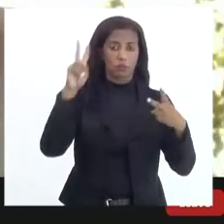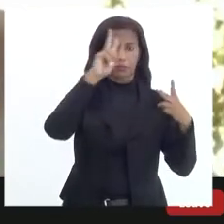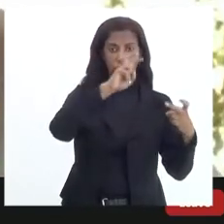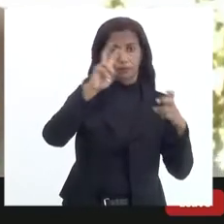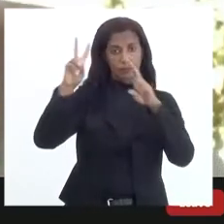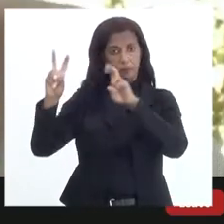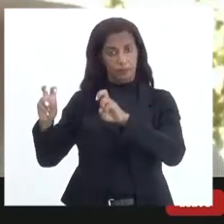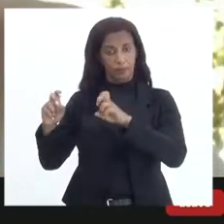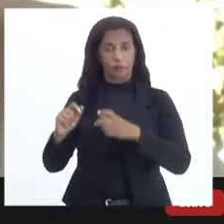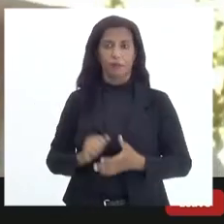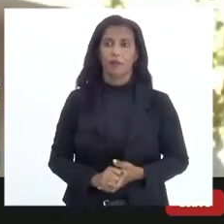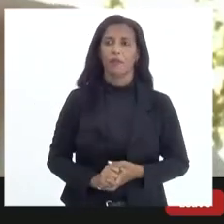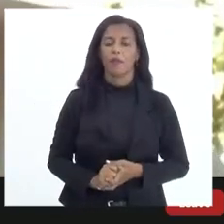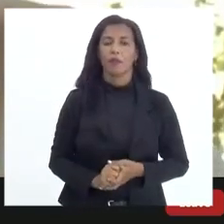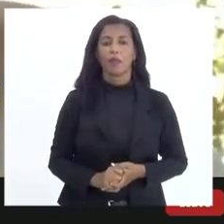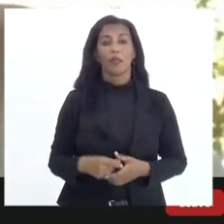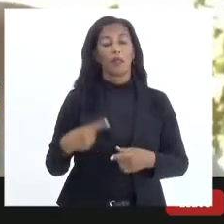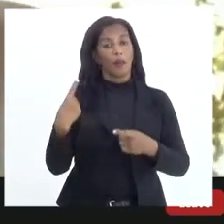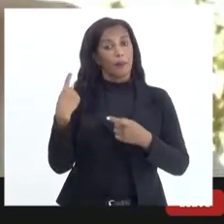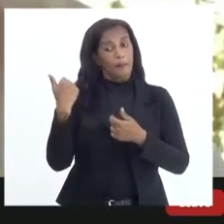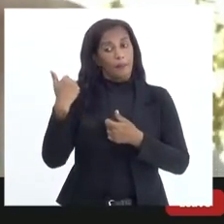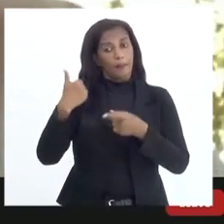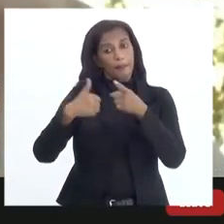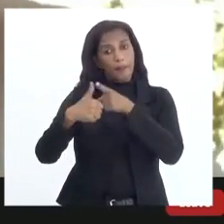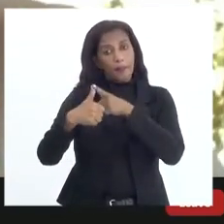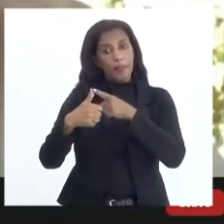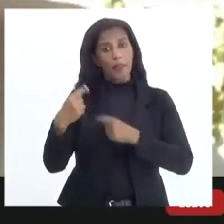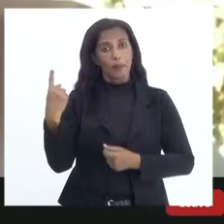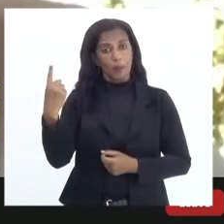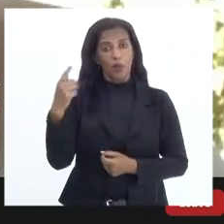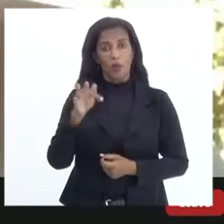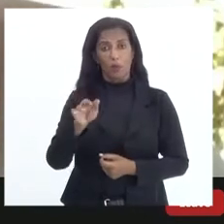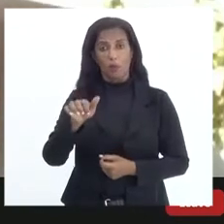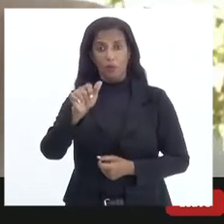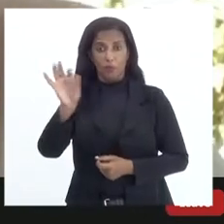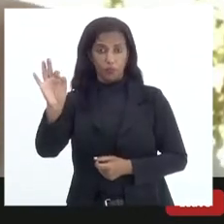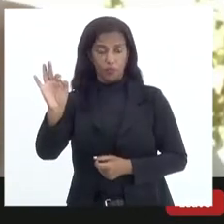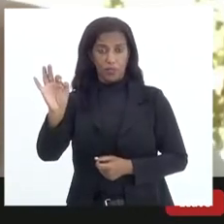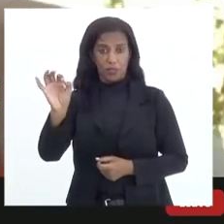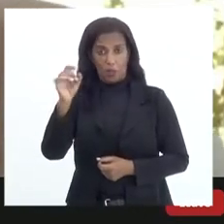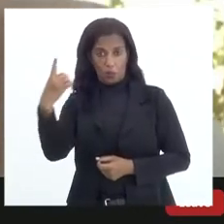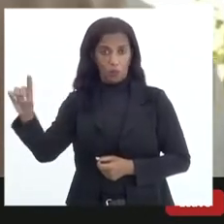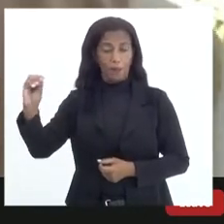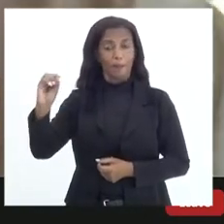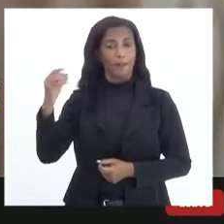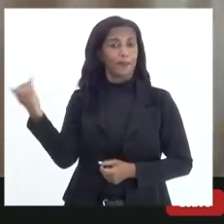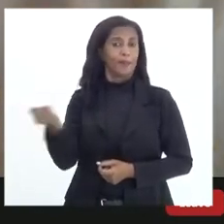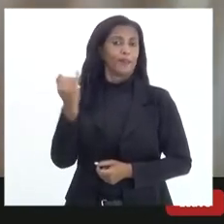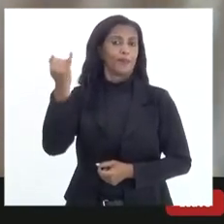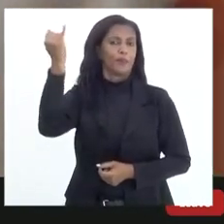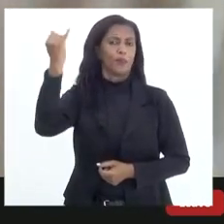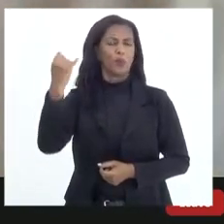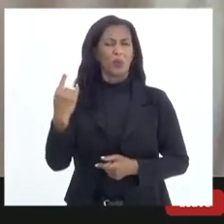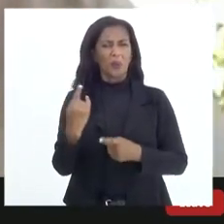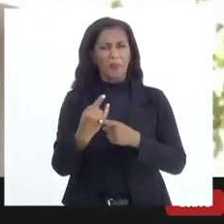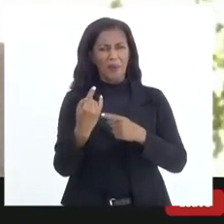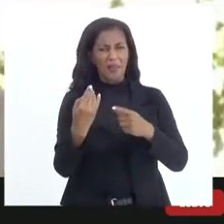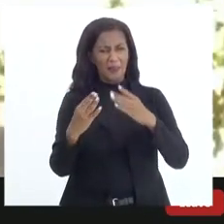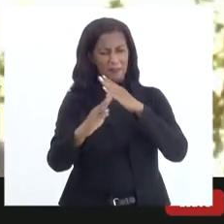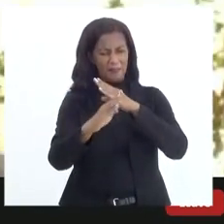porque é uma fundação que representa muito interesse o movimento negro. E segundo, porque que a Machadinha de